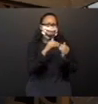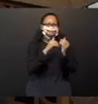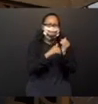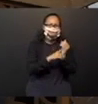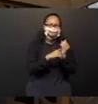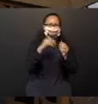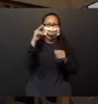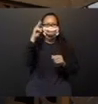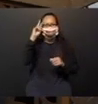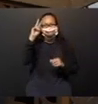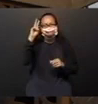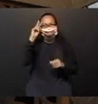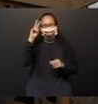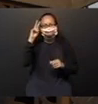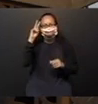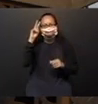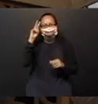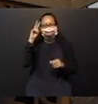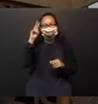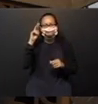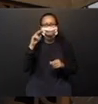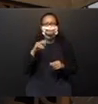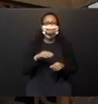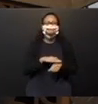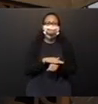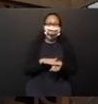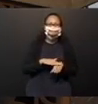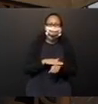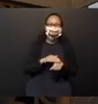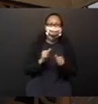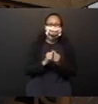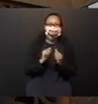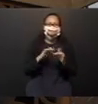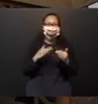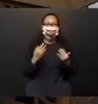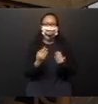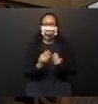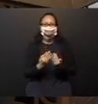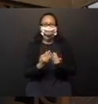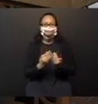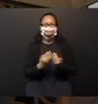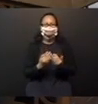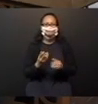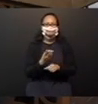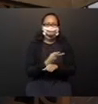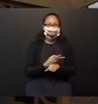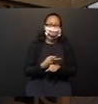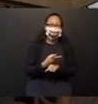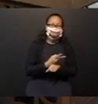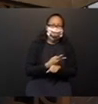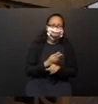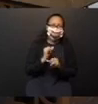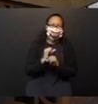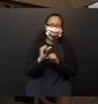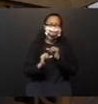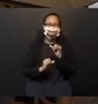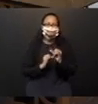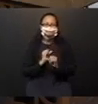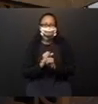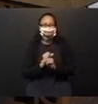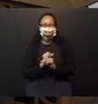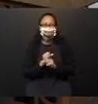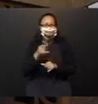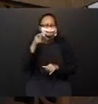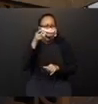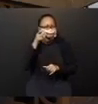história? Vocês partilharam isso com a sua família? Procuraram em outras plataformas? Ficaram curiosos para